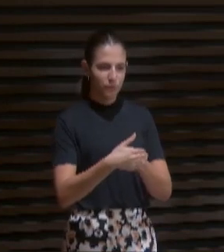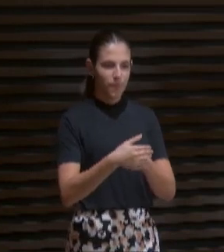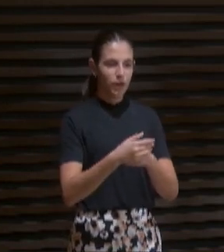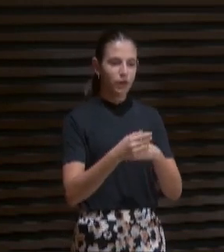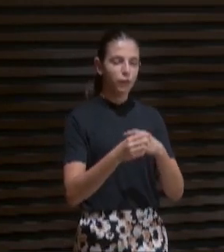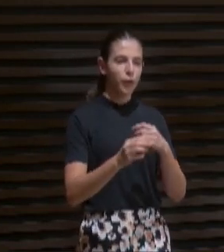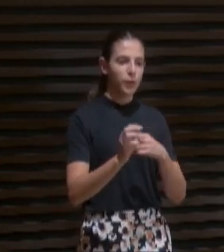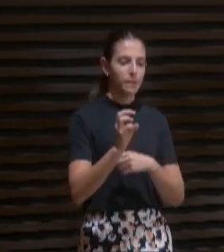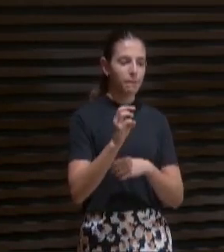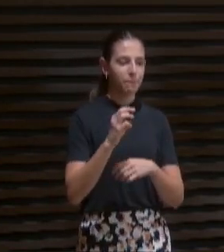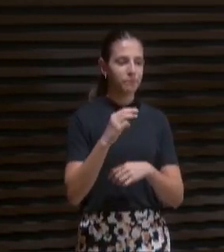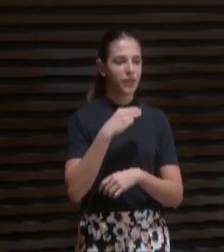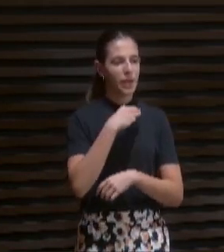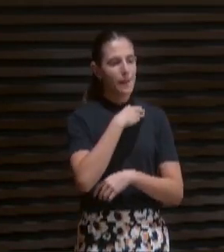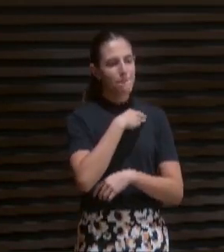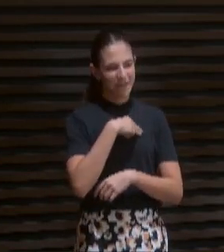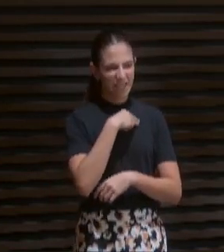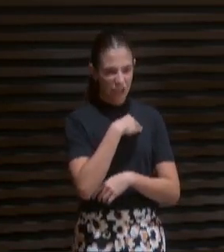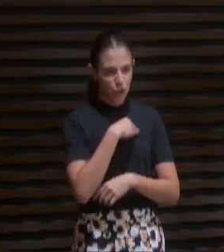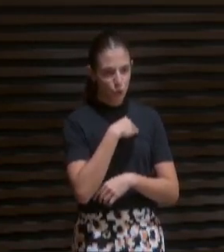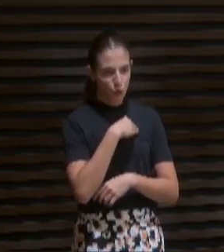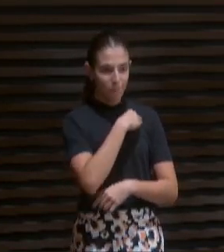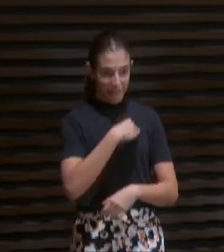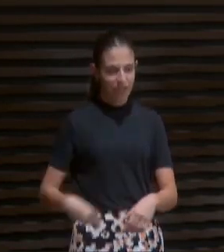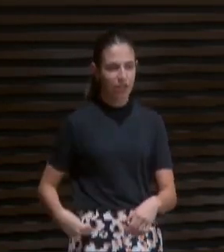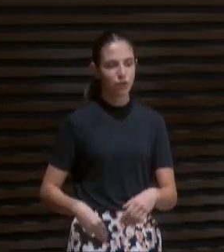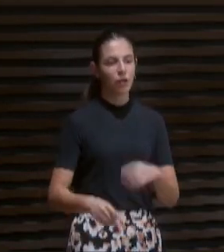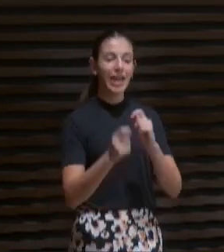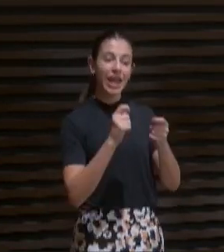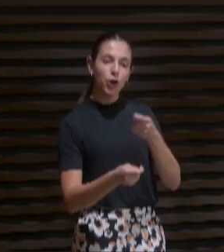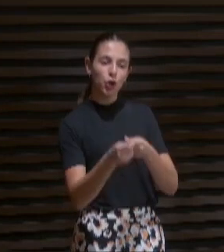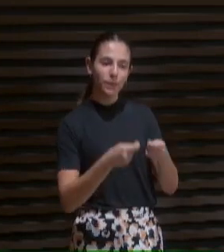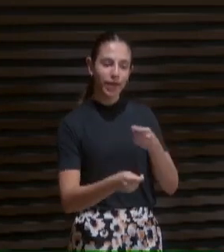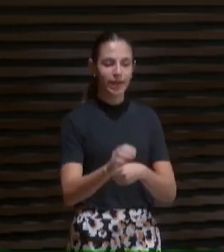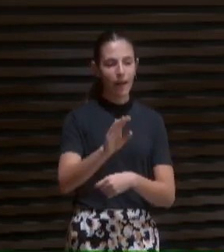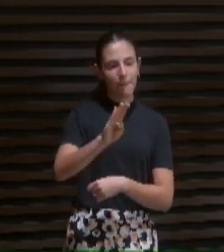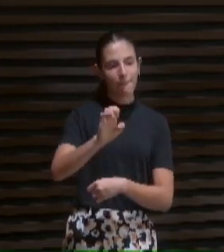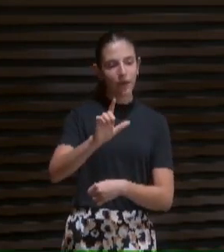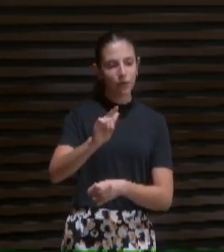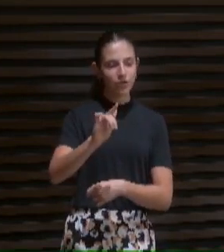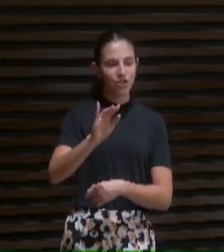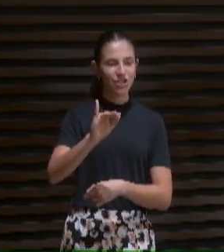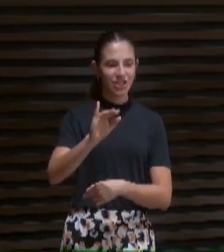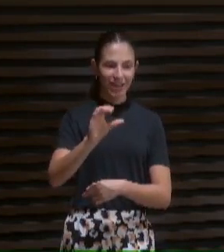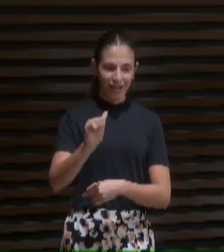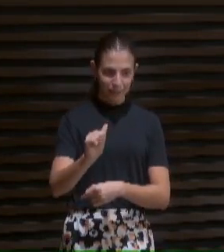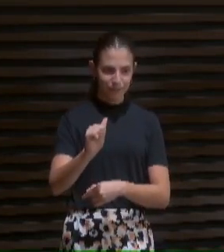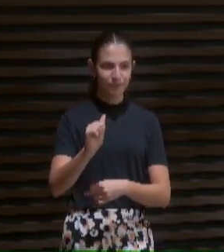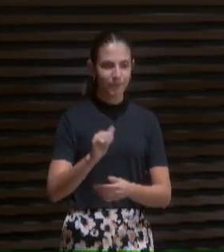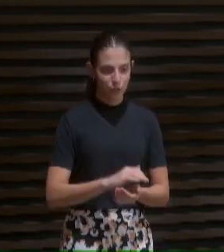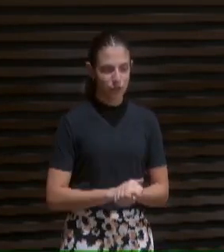Bélgica. E assim, alguns vão sendo salvos e depois eles são presos. Mas